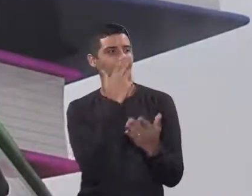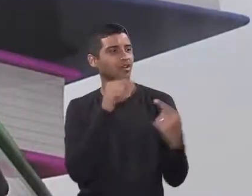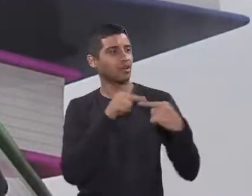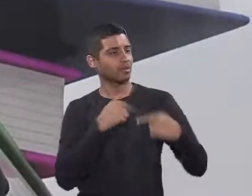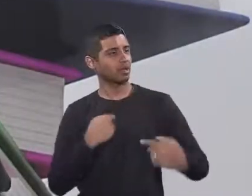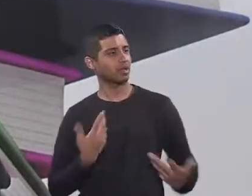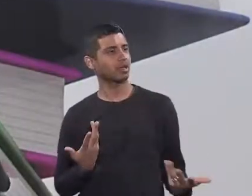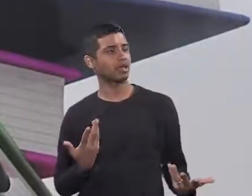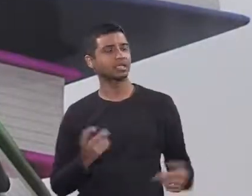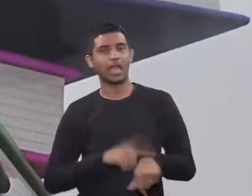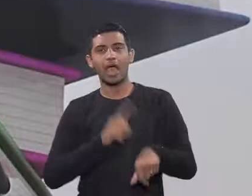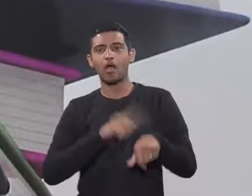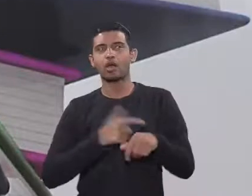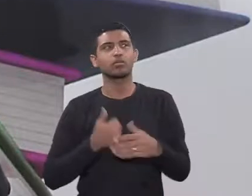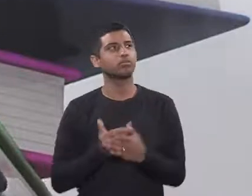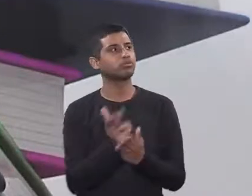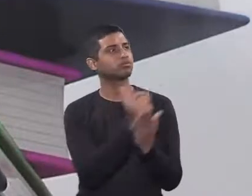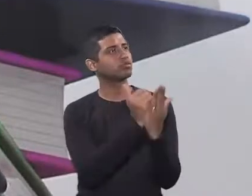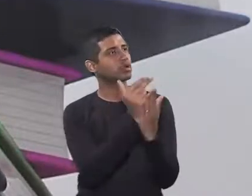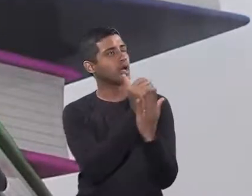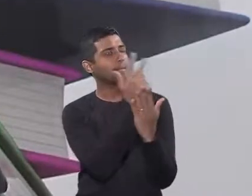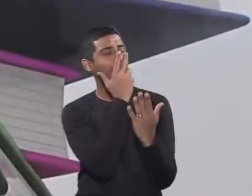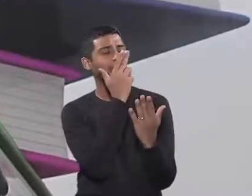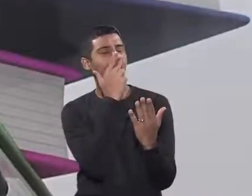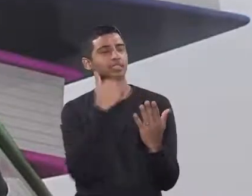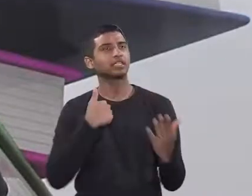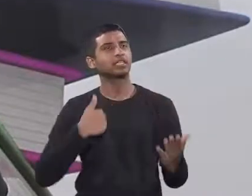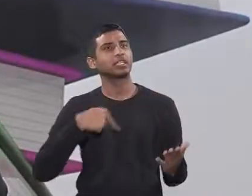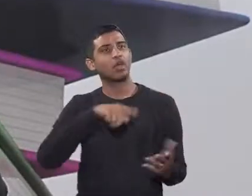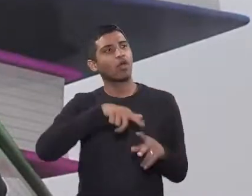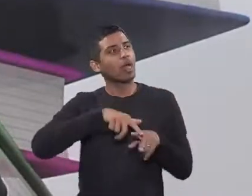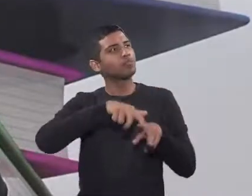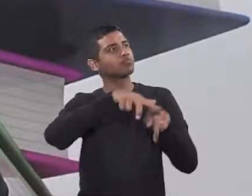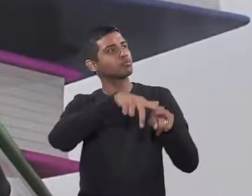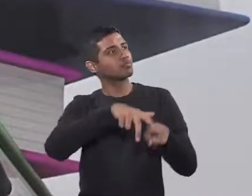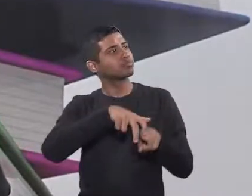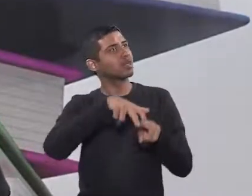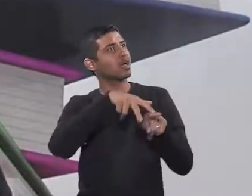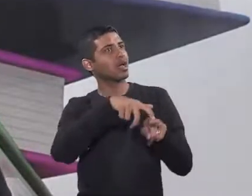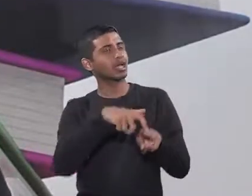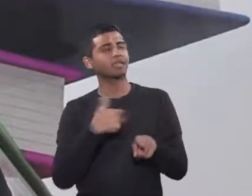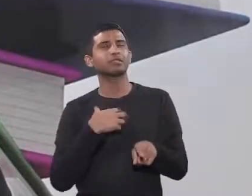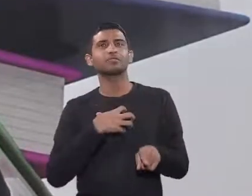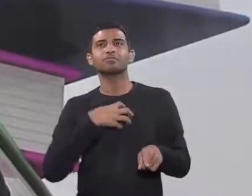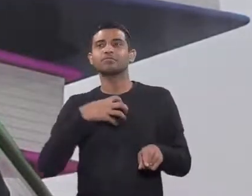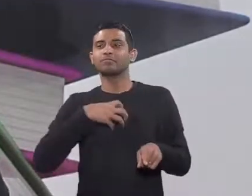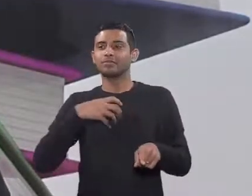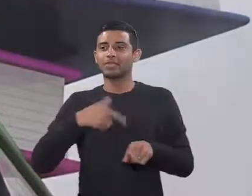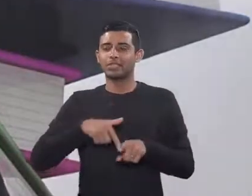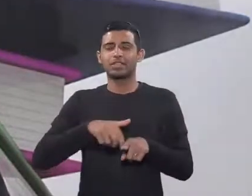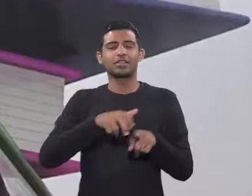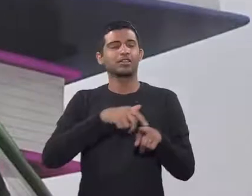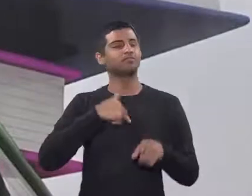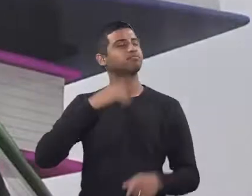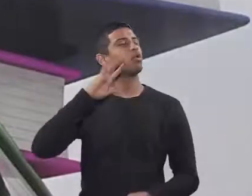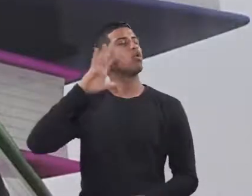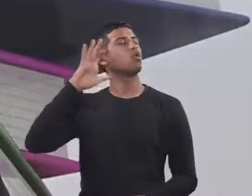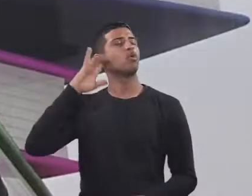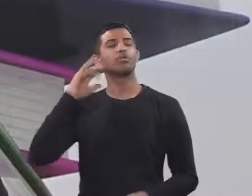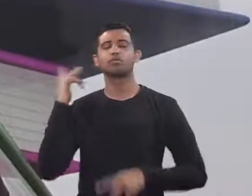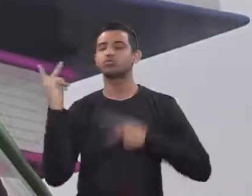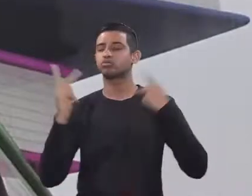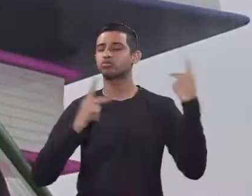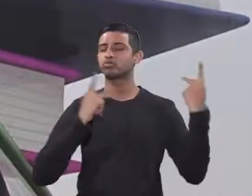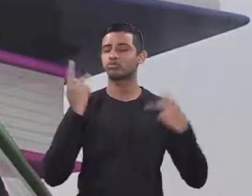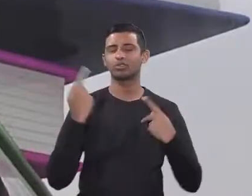aquele quadro, era como se eu estivesse ali, como se eu estivesse sentindo, eu andando ali de skate, eu conseguia sentir o vento, eu